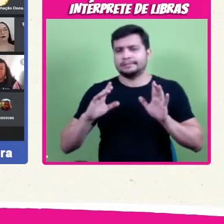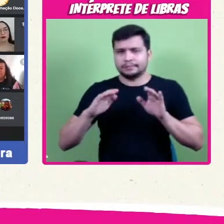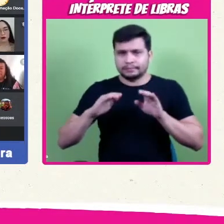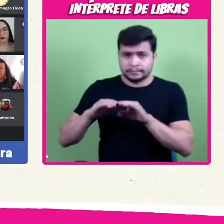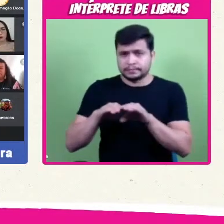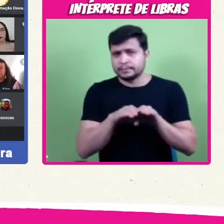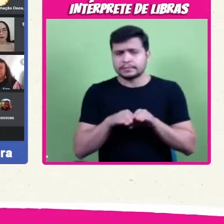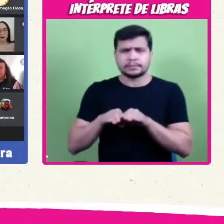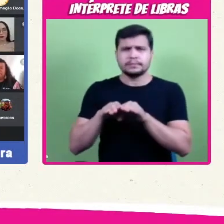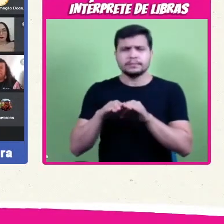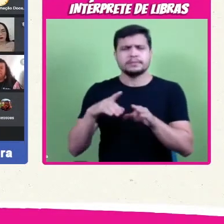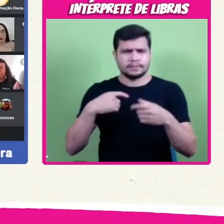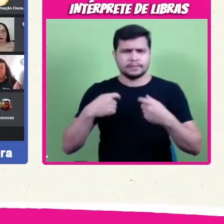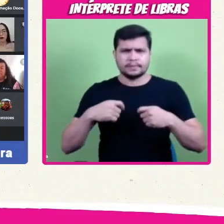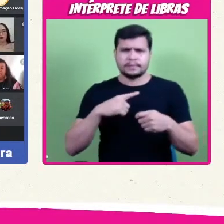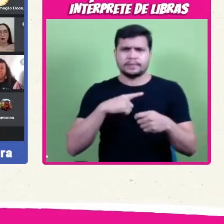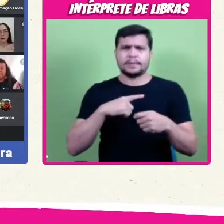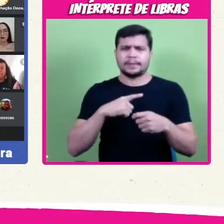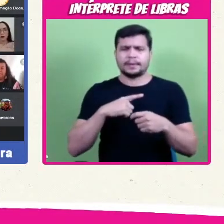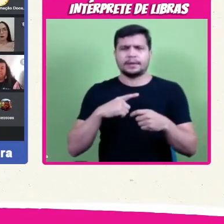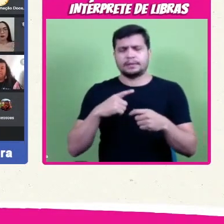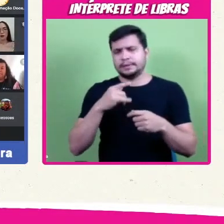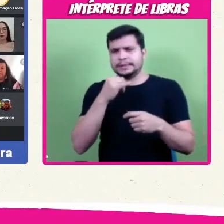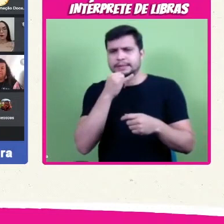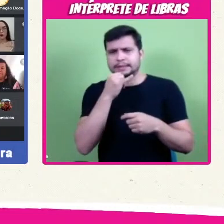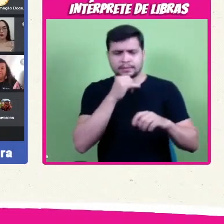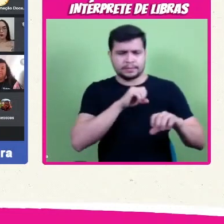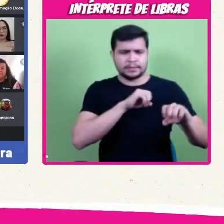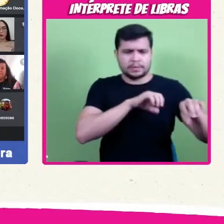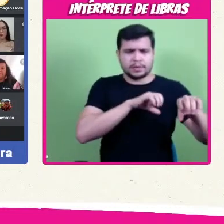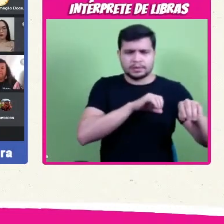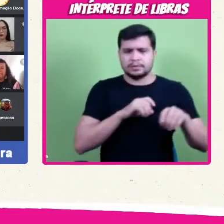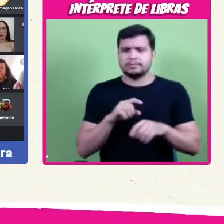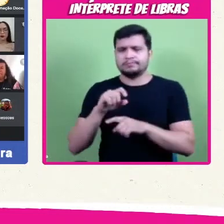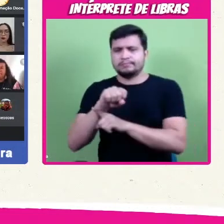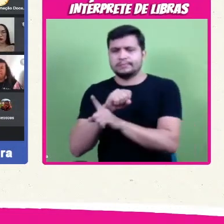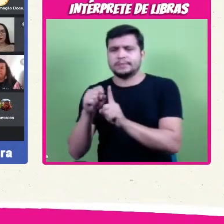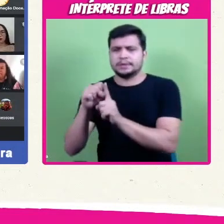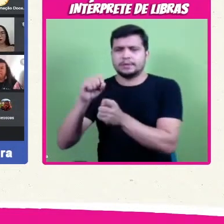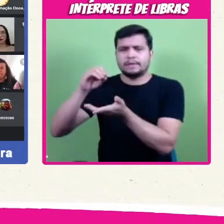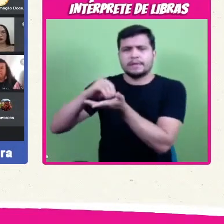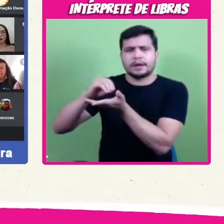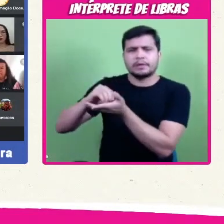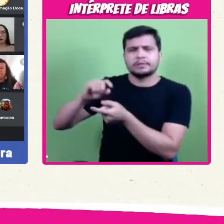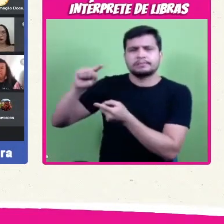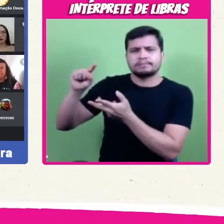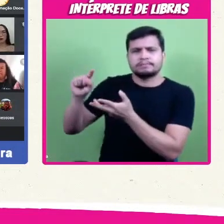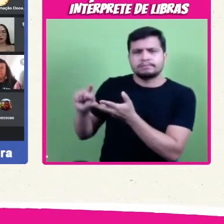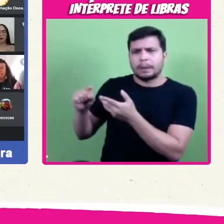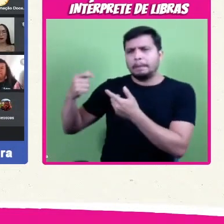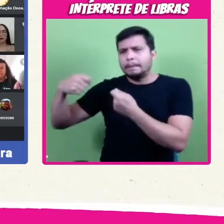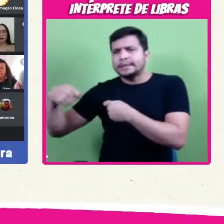relação direta com os anseios da sociedade, na sua pluralidade e na sua